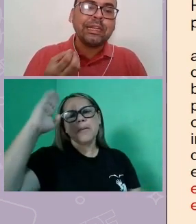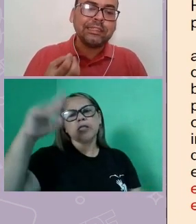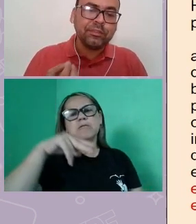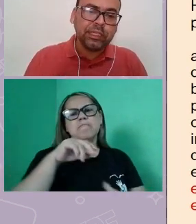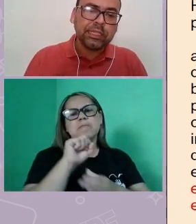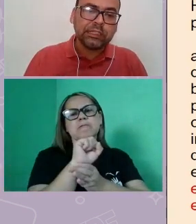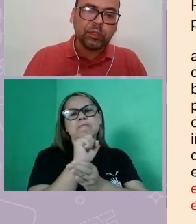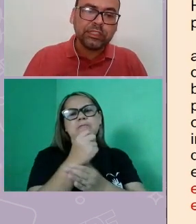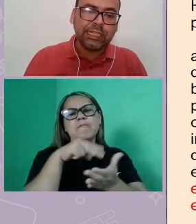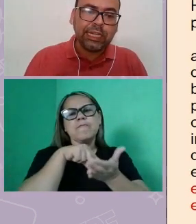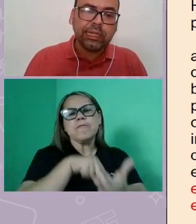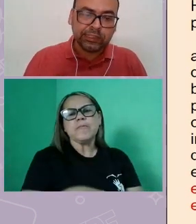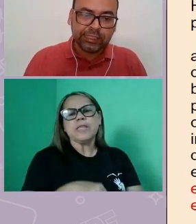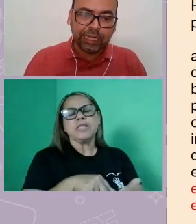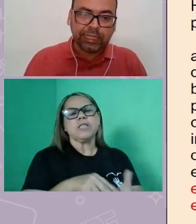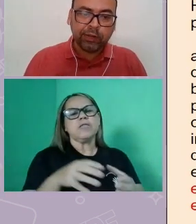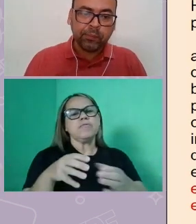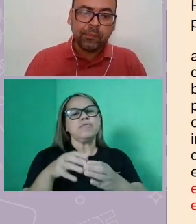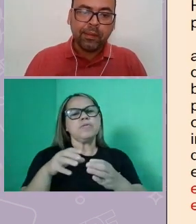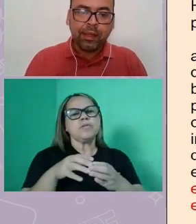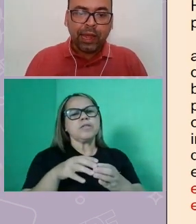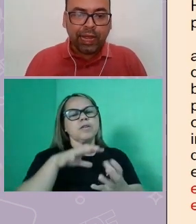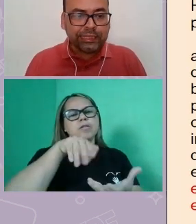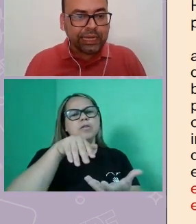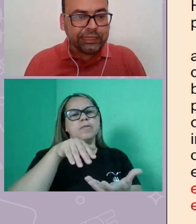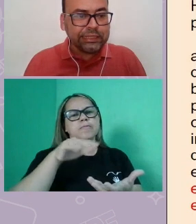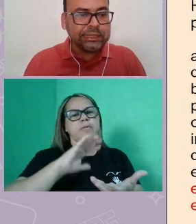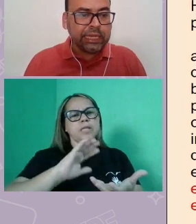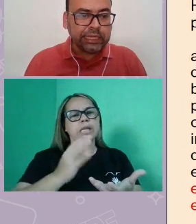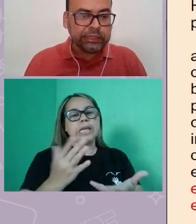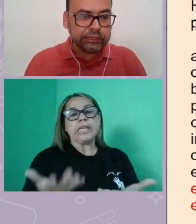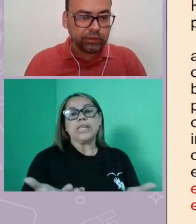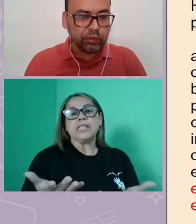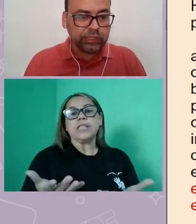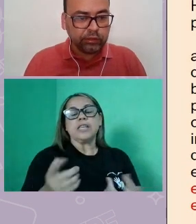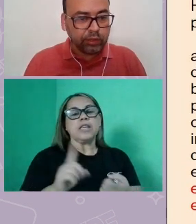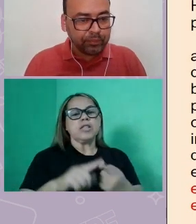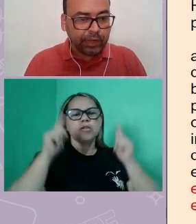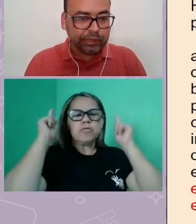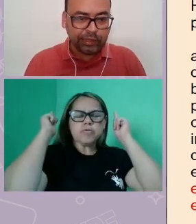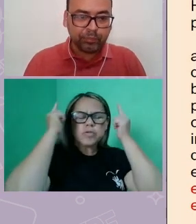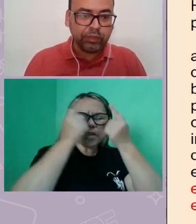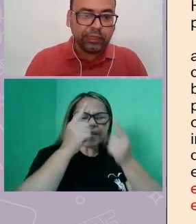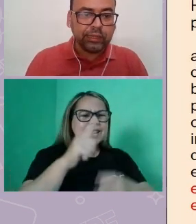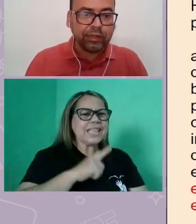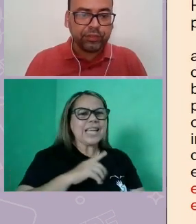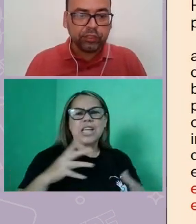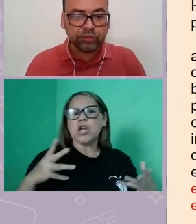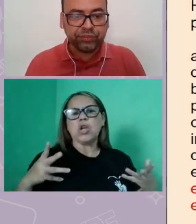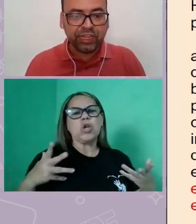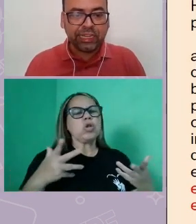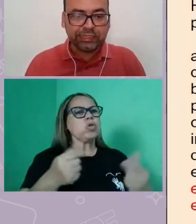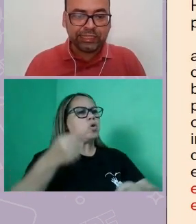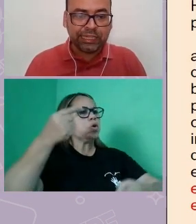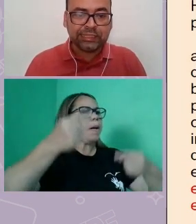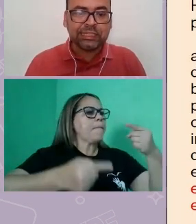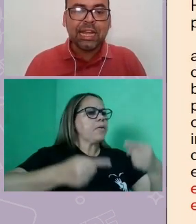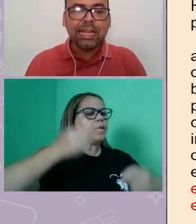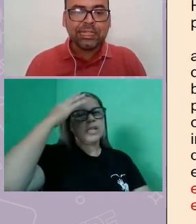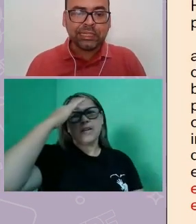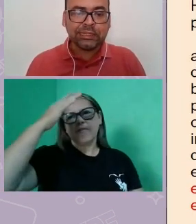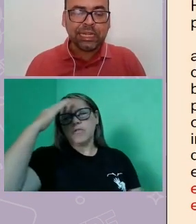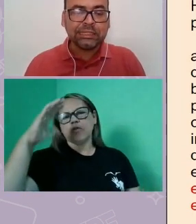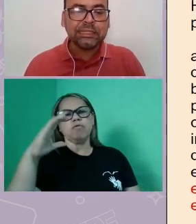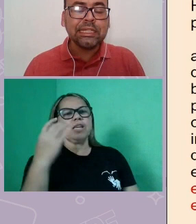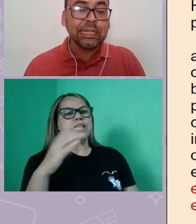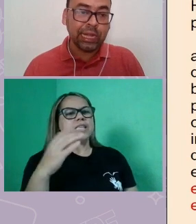da civilização ocidental as raízes gregas estão hoje em toda parte na política na filosofia nas ciências